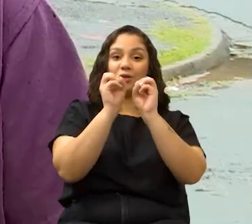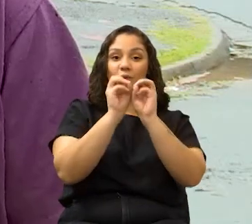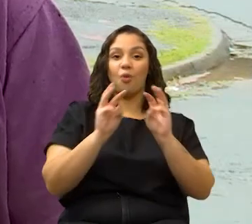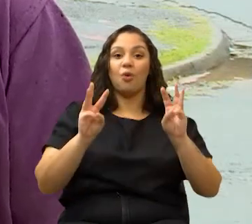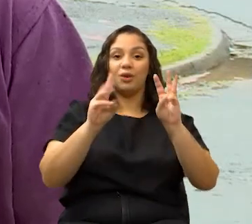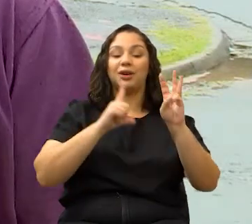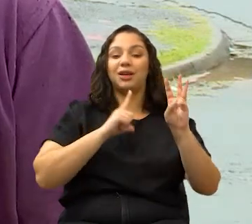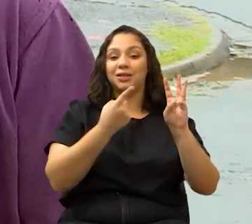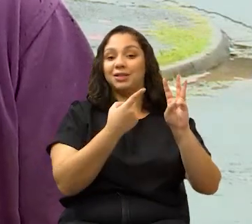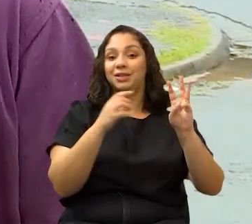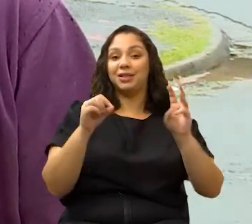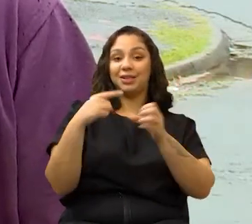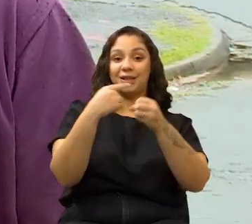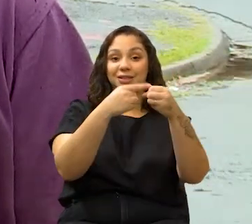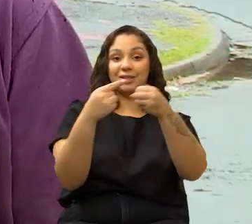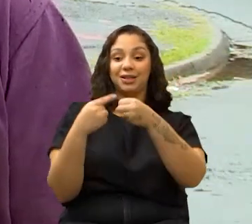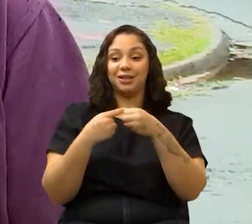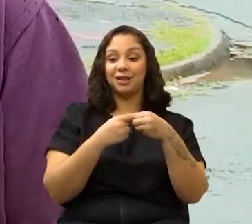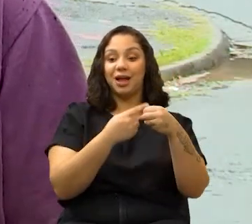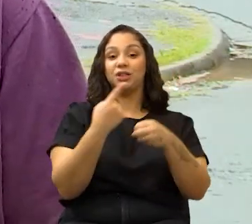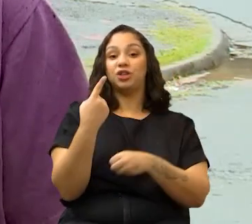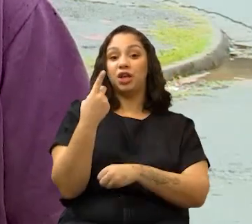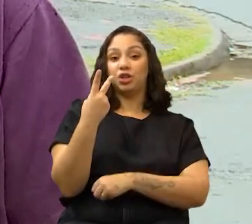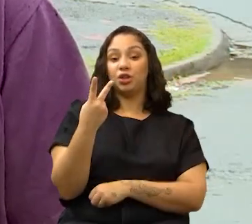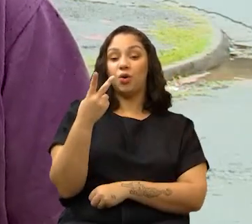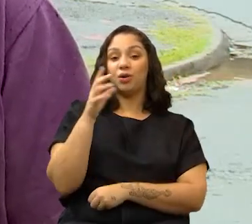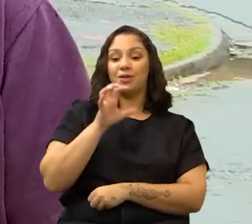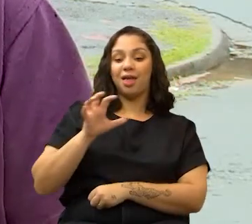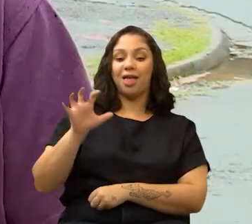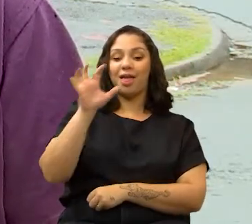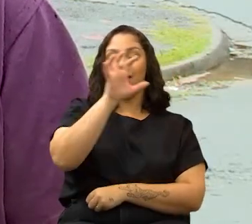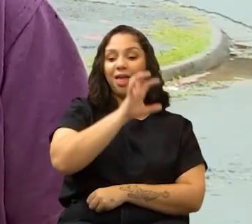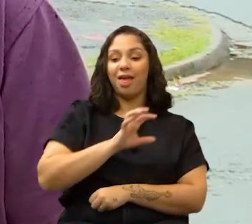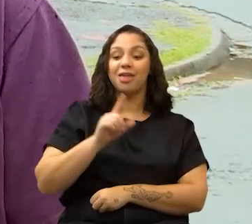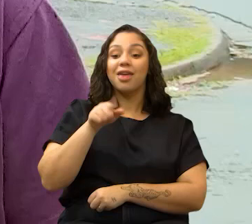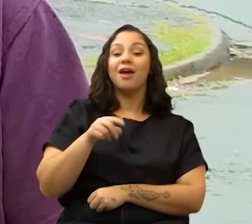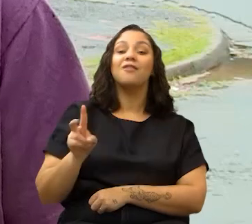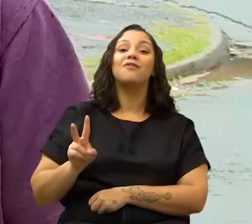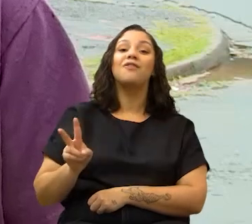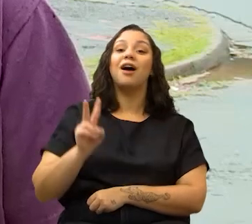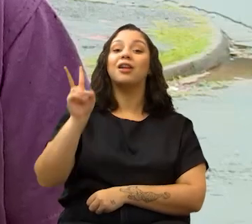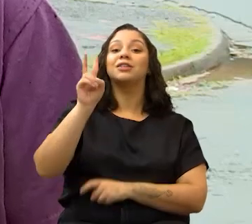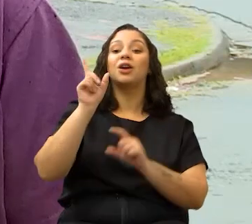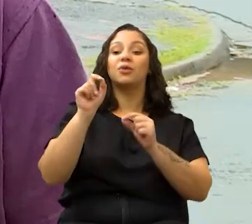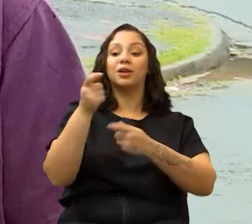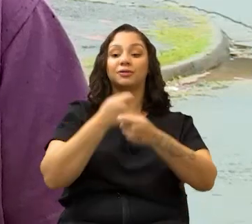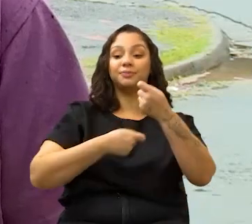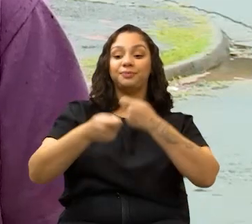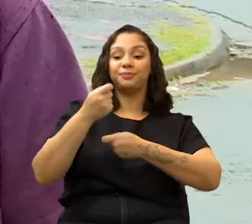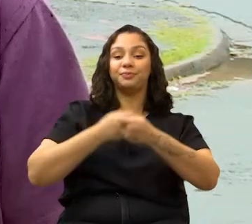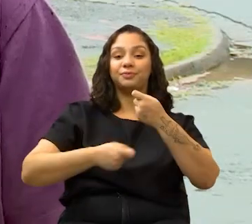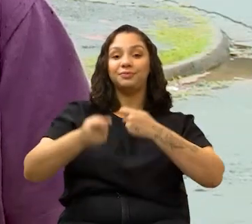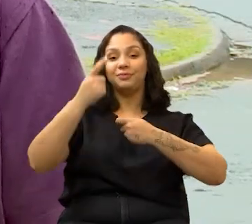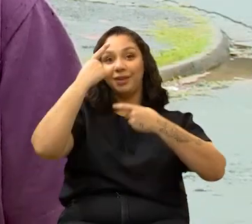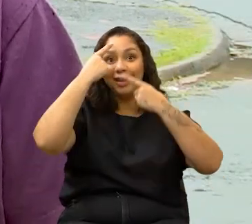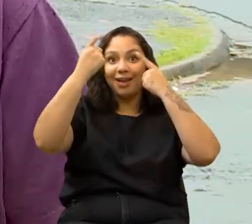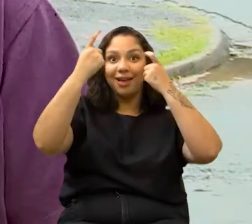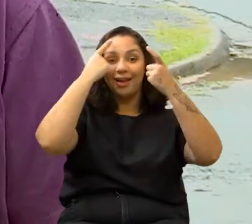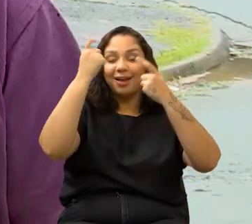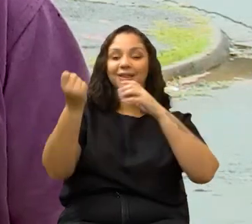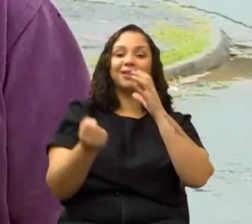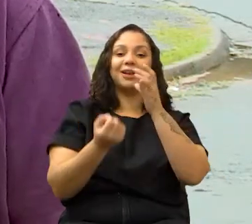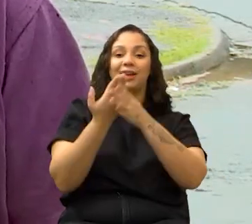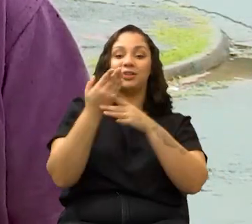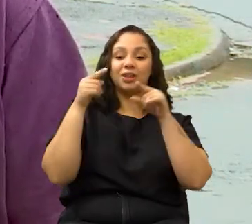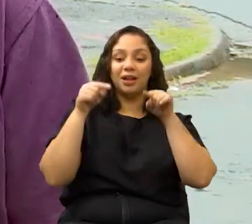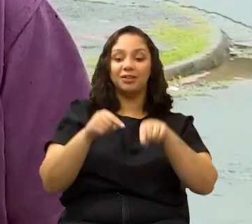100 cidades no Brasil, em 12 continentes esse ano, e é um evento que está aí para valorizar mesmo a economia criativa, né? Então aqui em